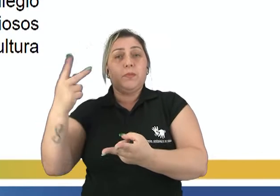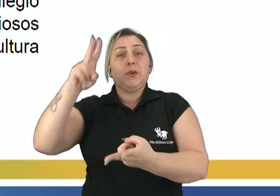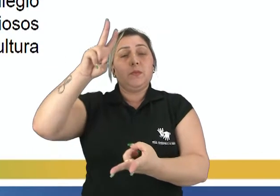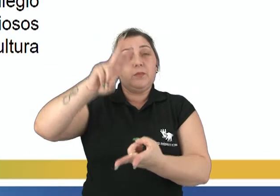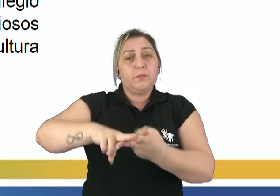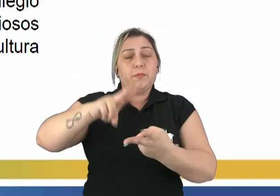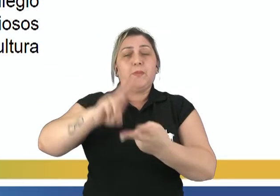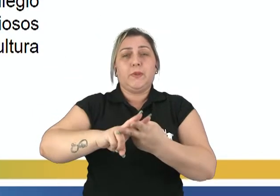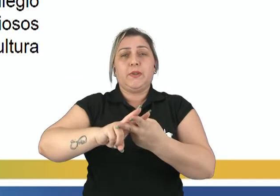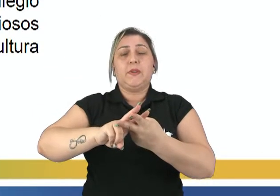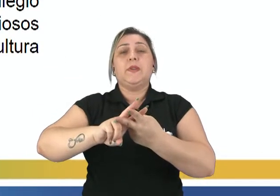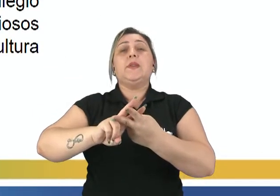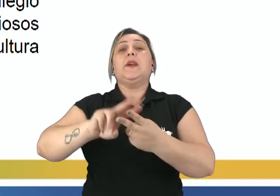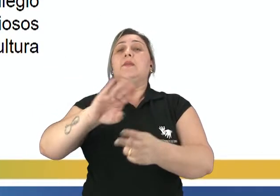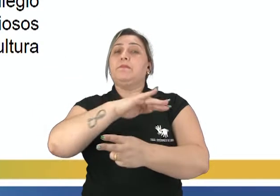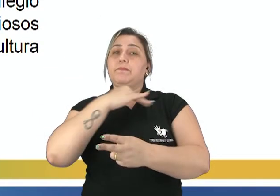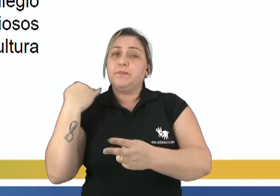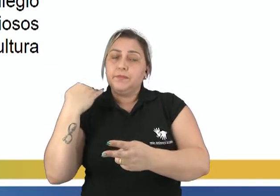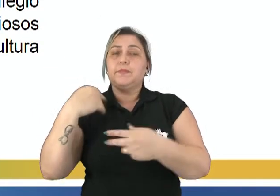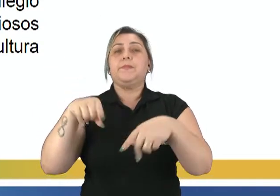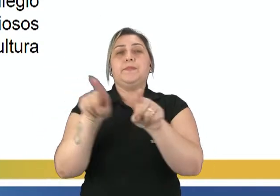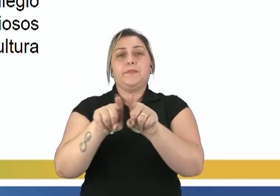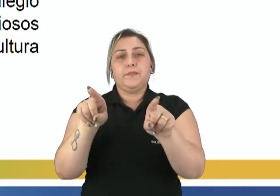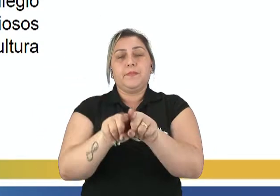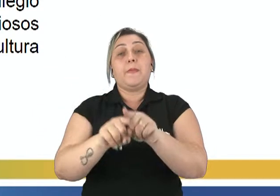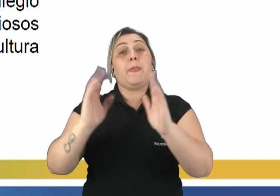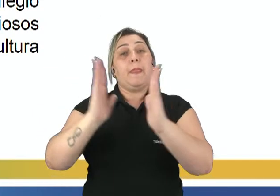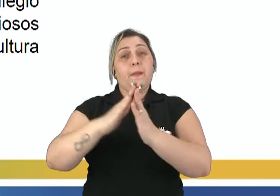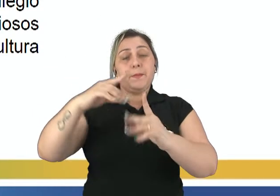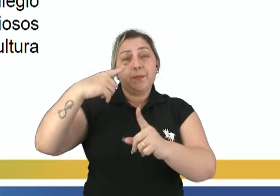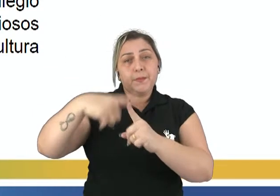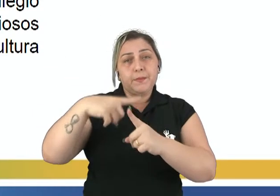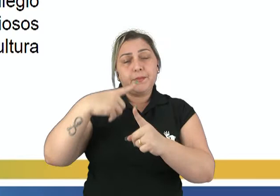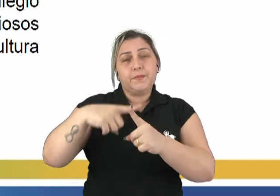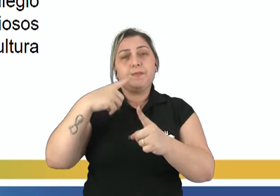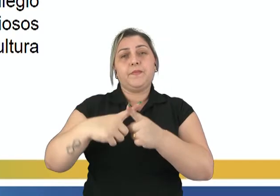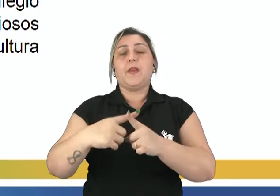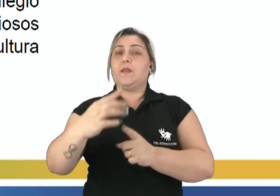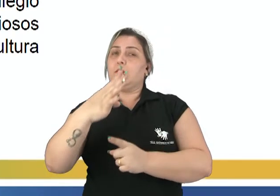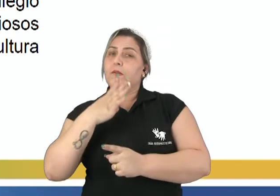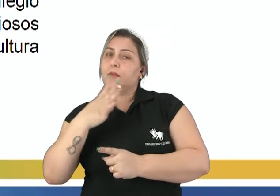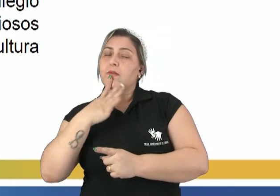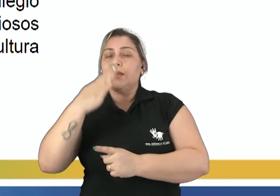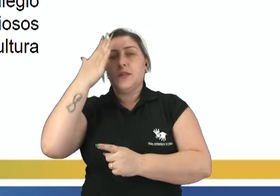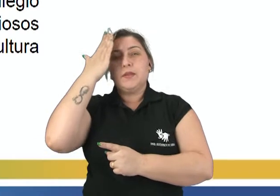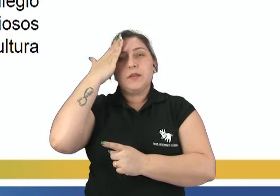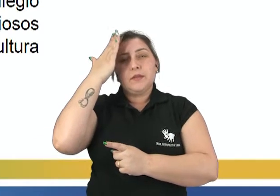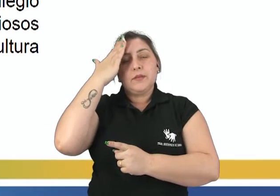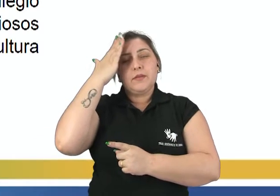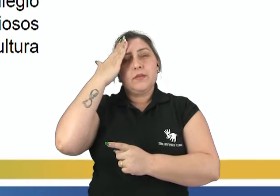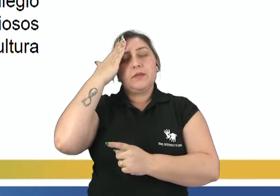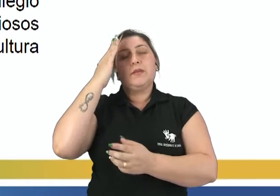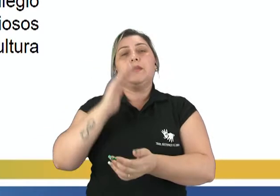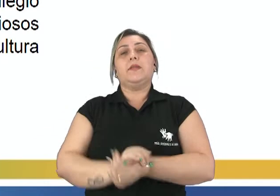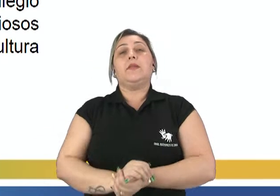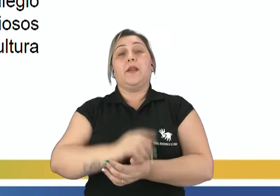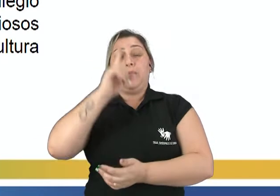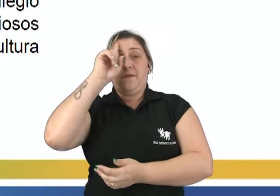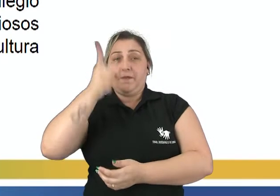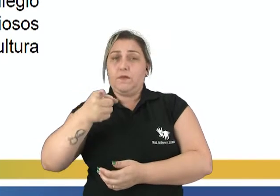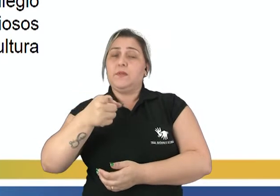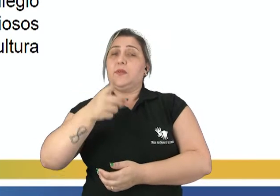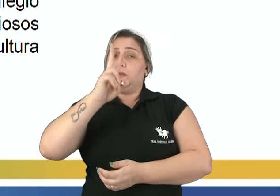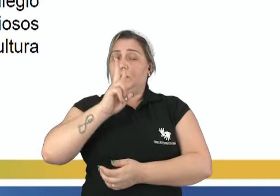foram presas, torturadas e até mortas. Então, a igreja, conhecendo e sabendo